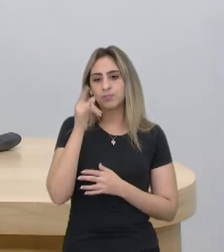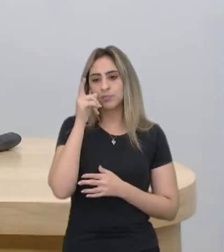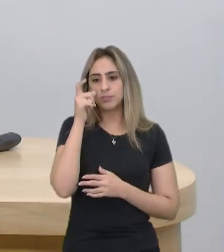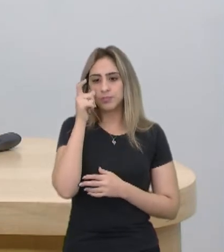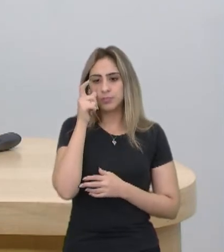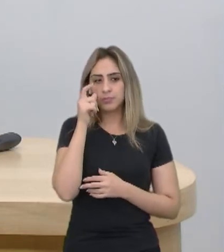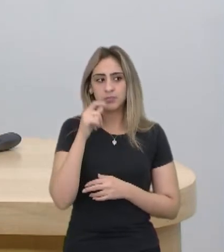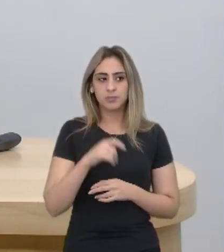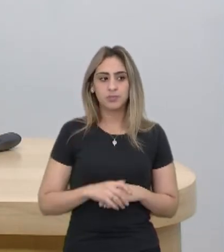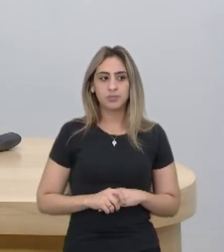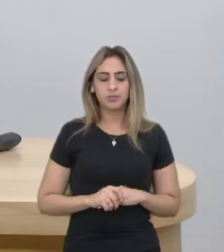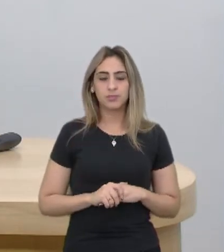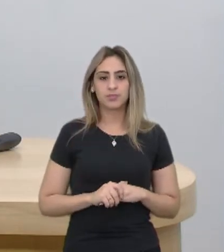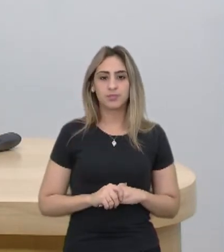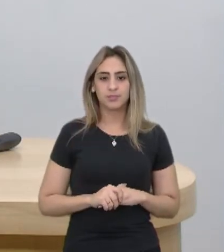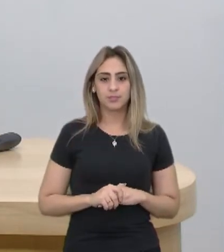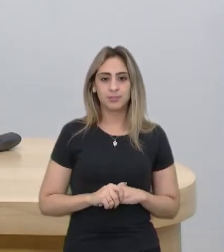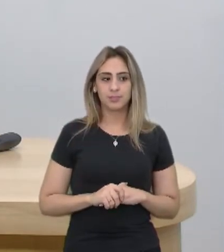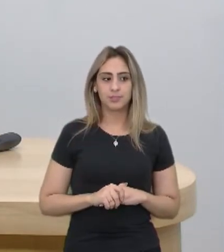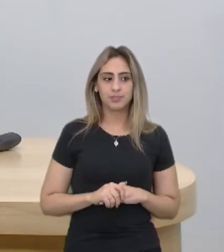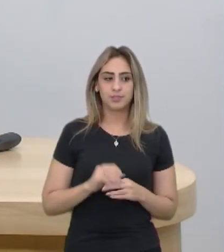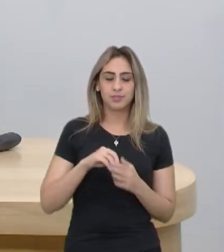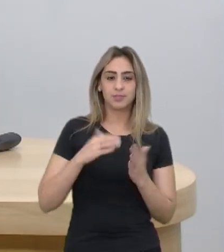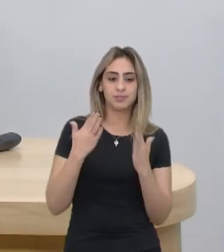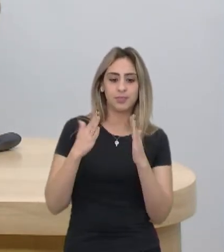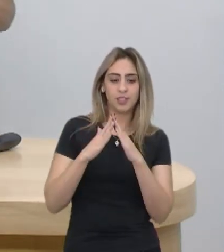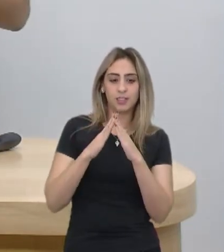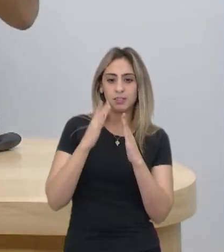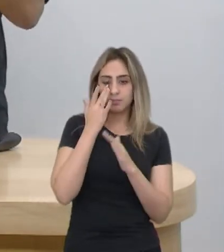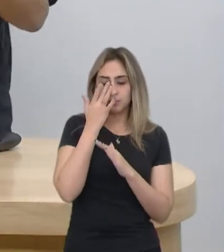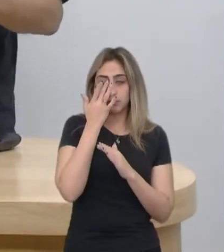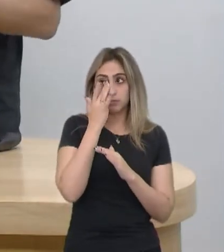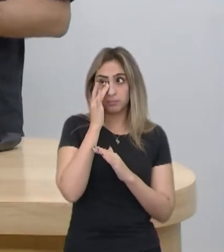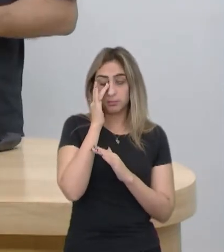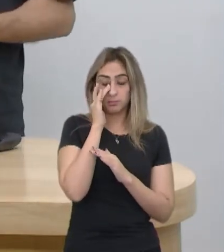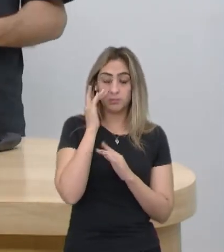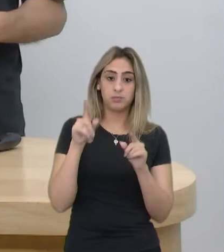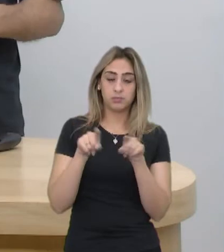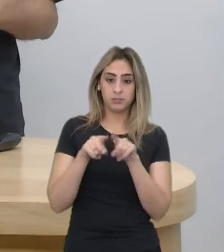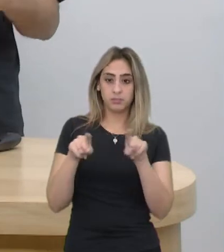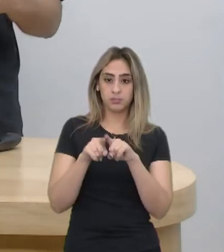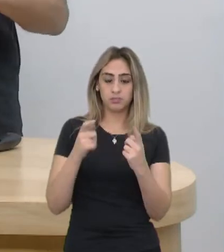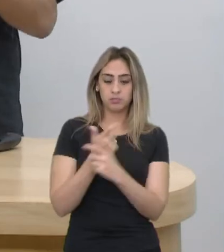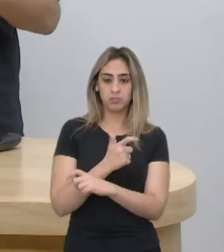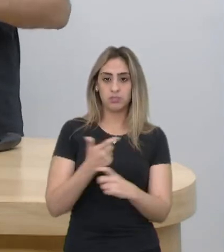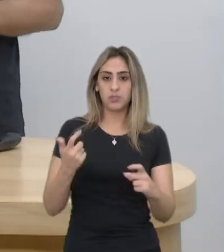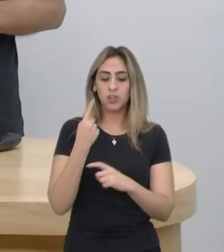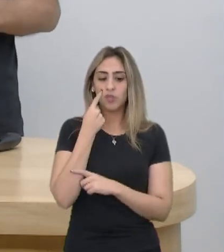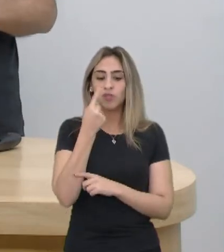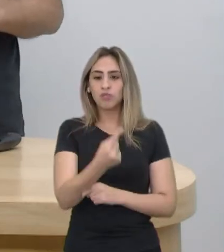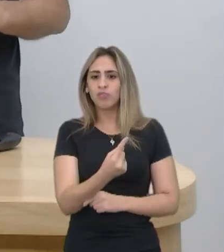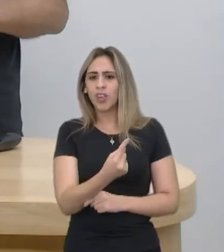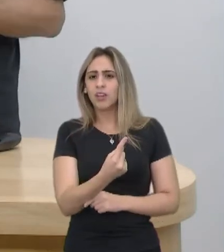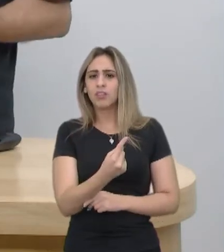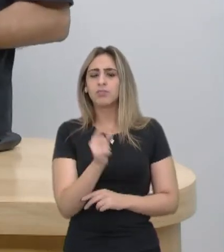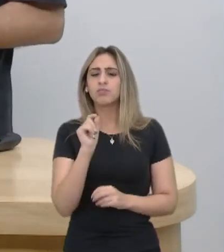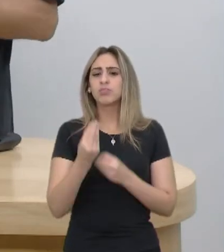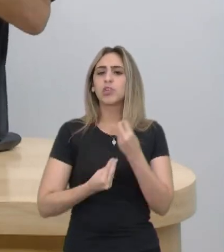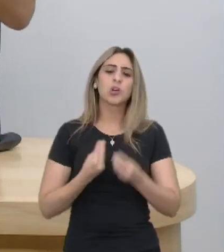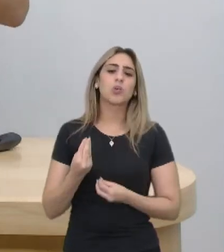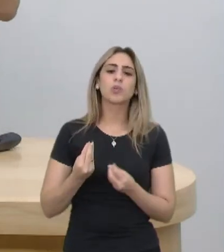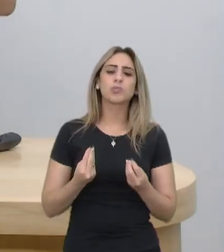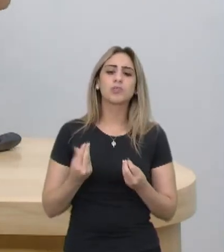exemplo, ou mesmo em casa, né? Acessar e dar uma olhada nisso, porque vai